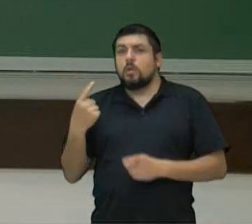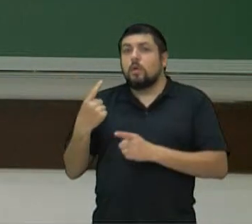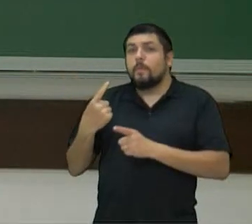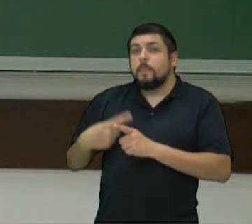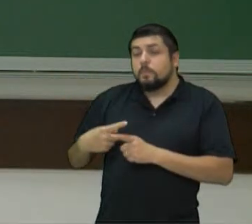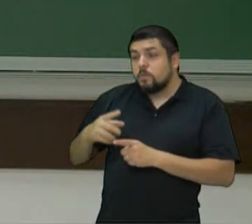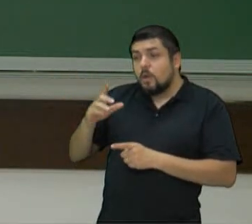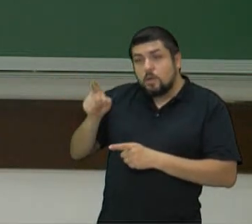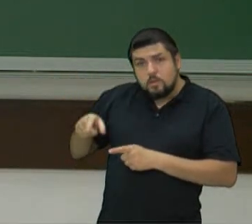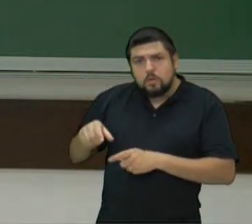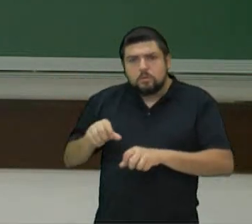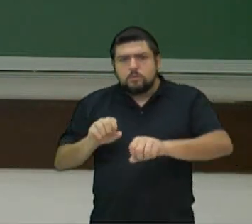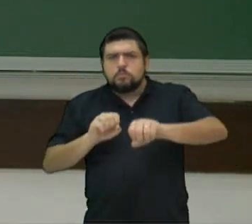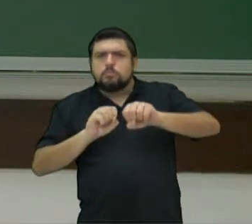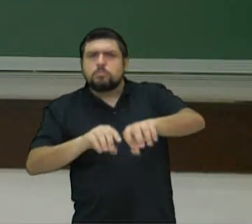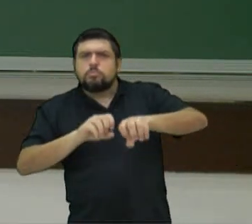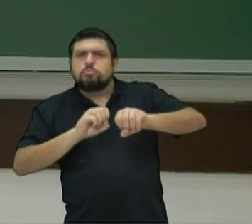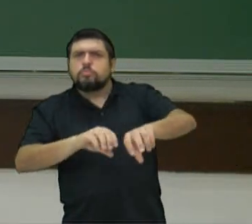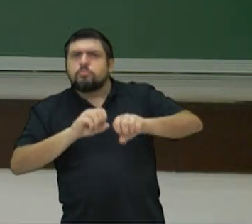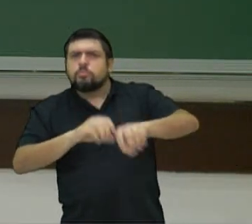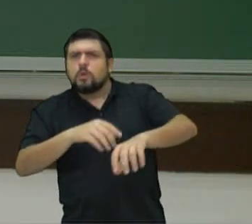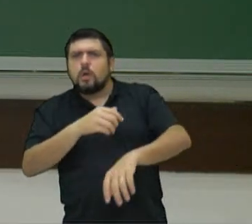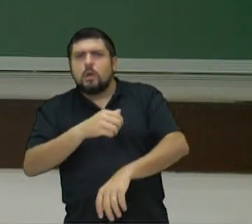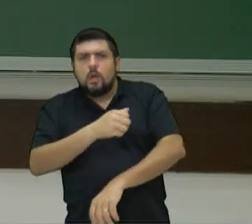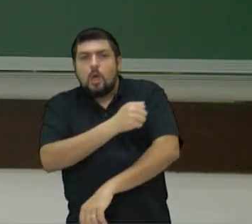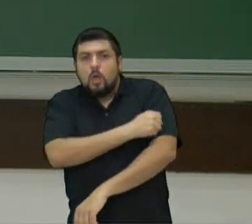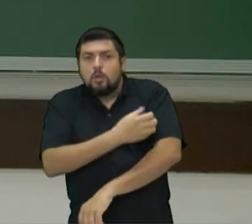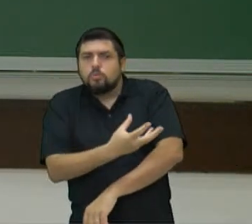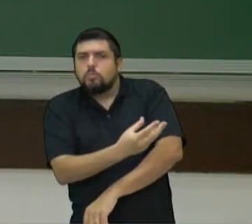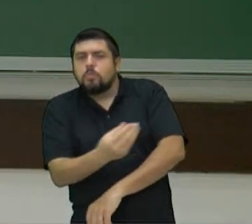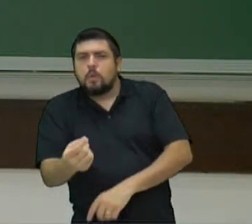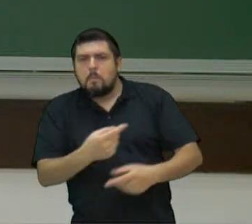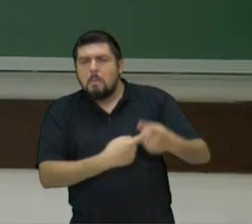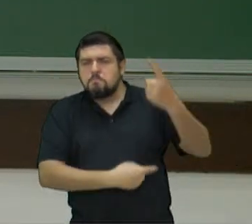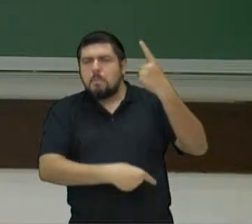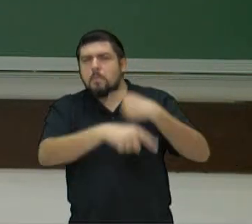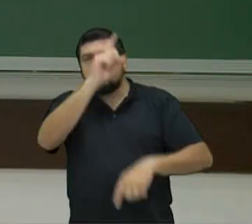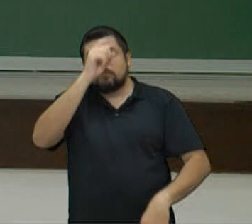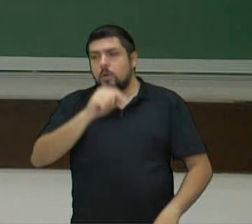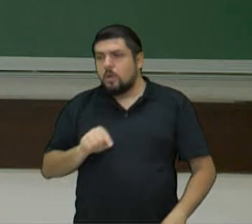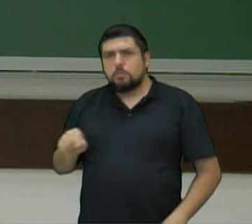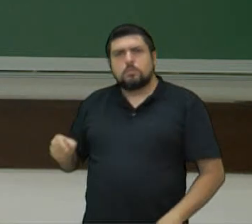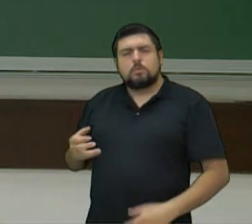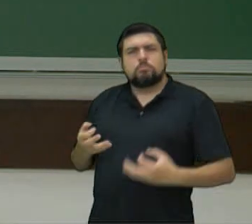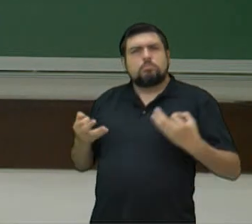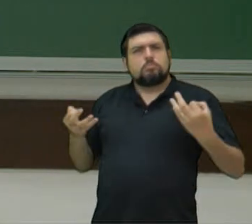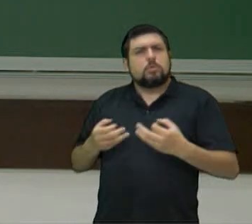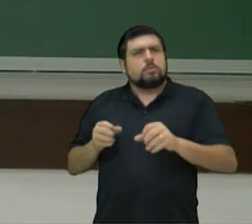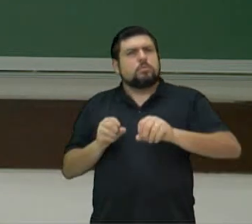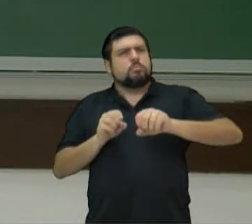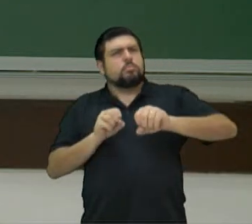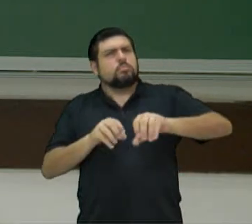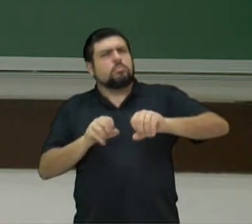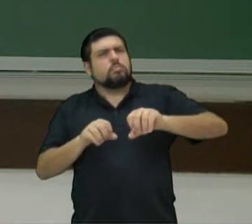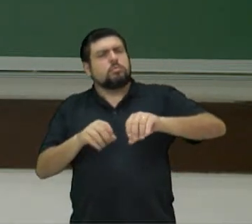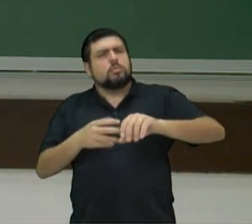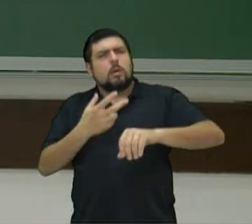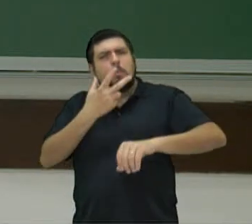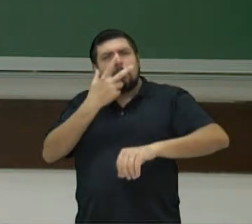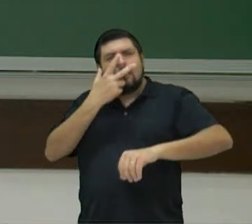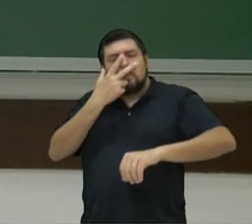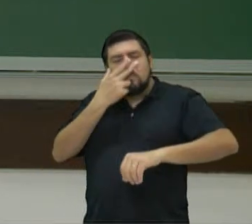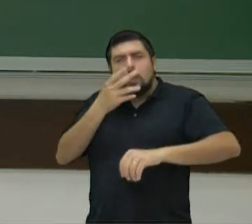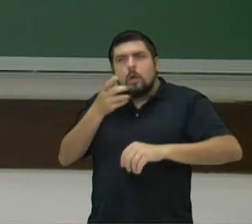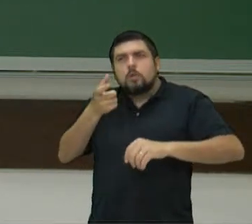um professor tão apto a trazer vida a um assunto como esse professor faz. Então, aqui ela está